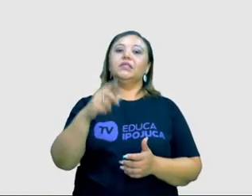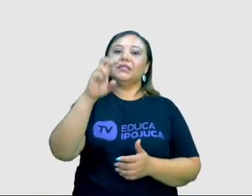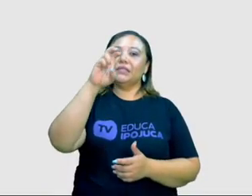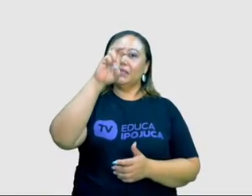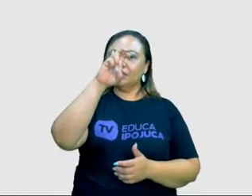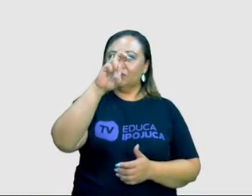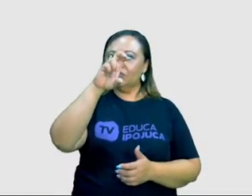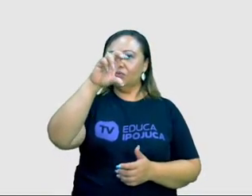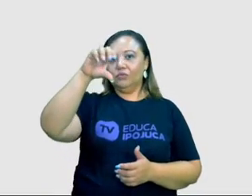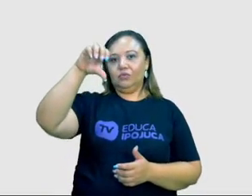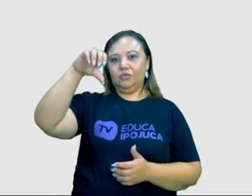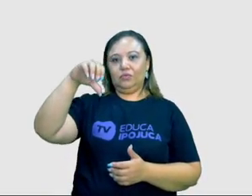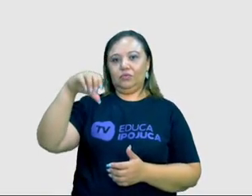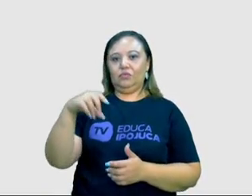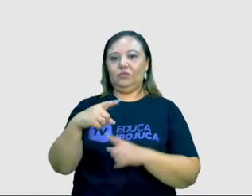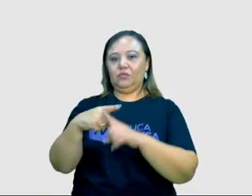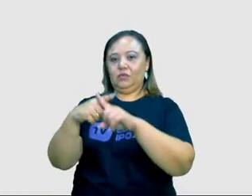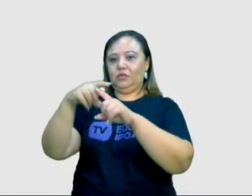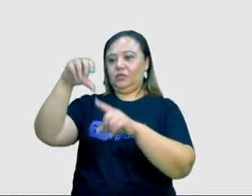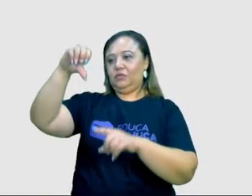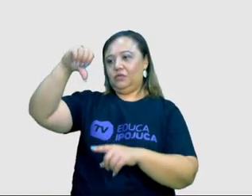4.500.